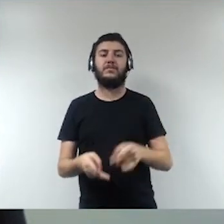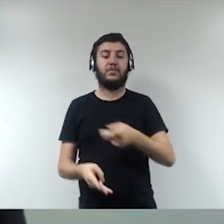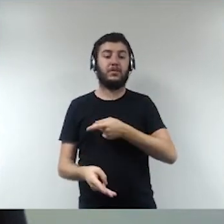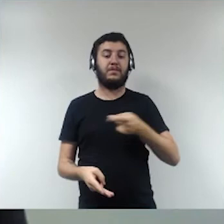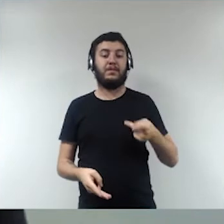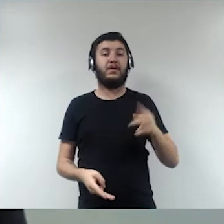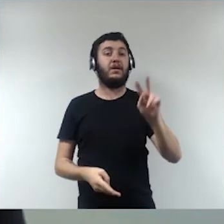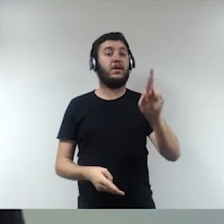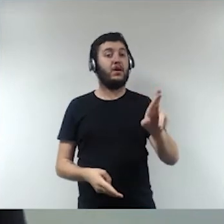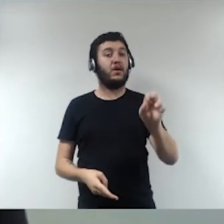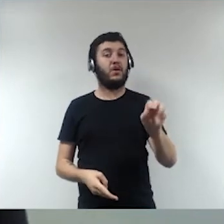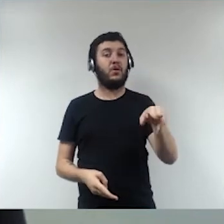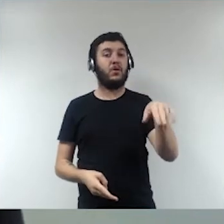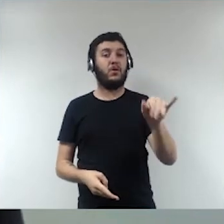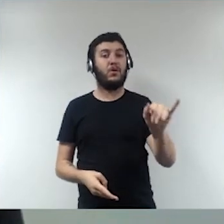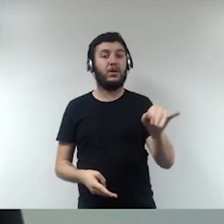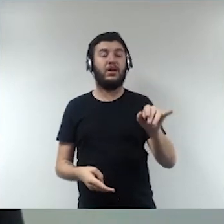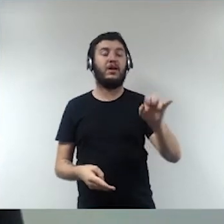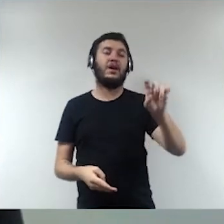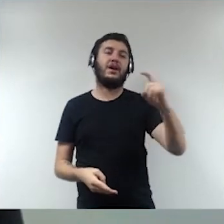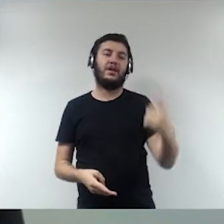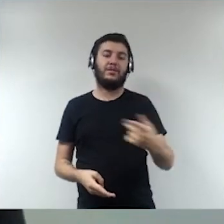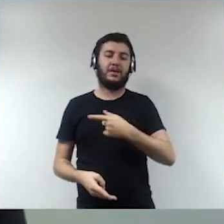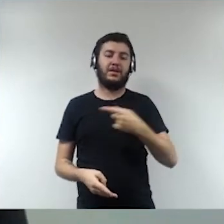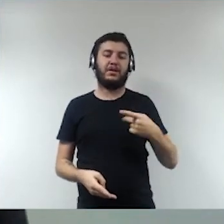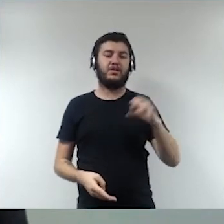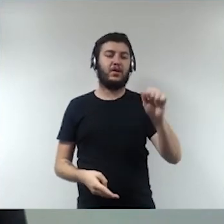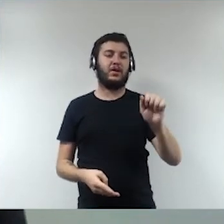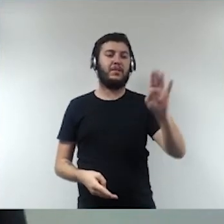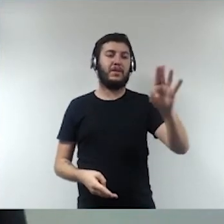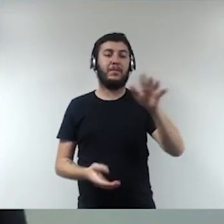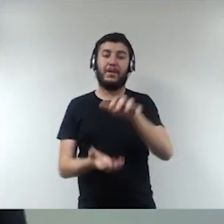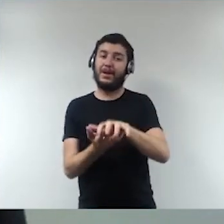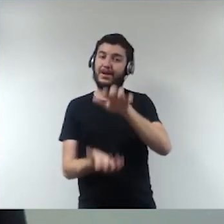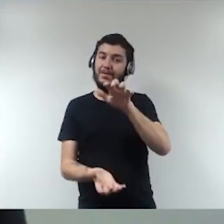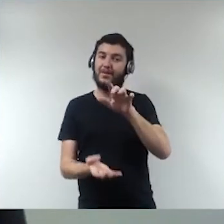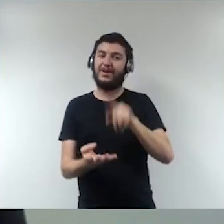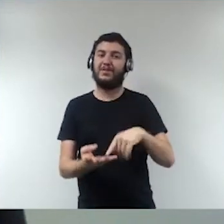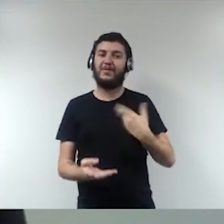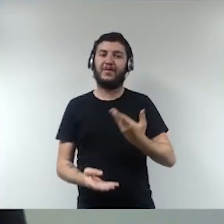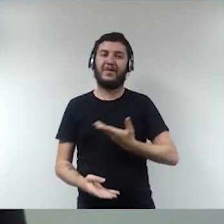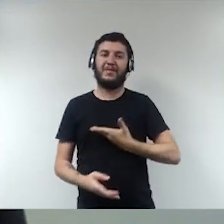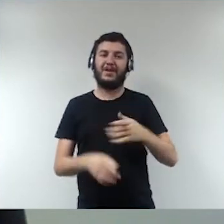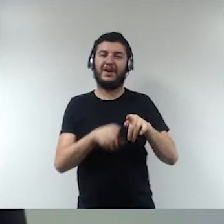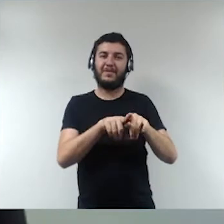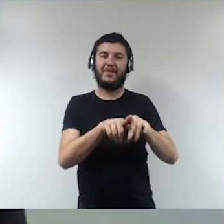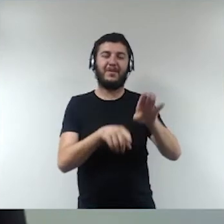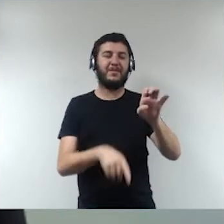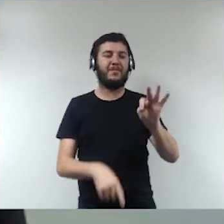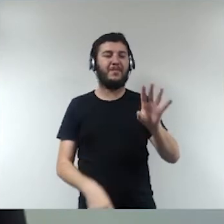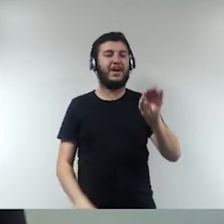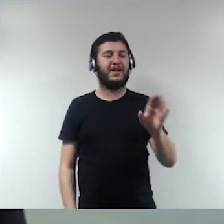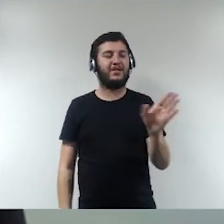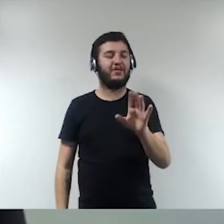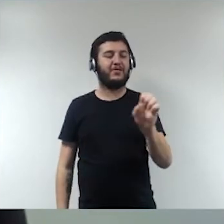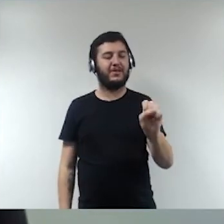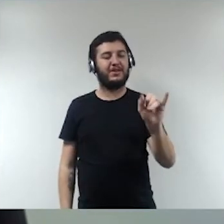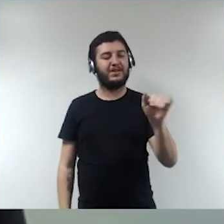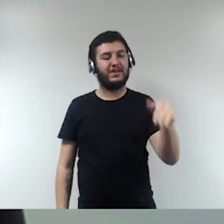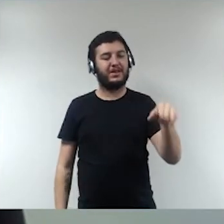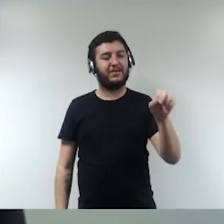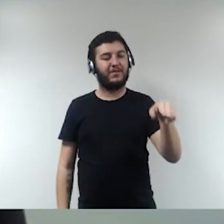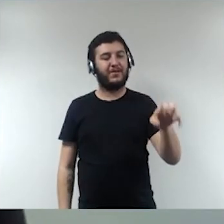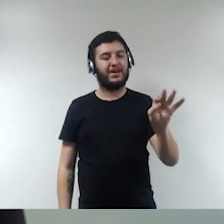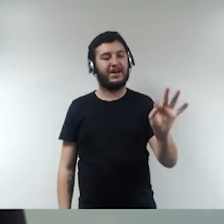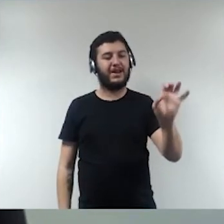presidente Rony, ex-presidente da OAB de Pernambuco, e do meu querido amigo e irmão Beto Simonetti, que tem conduzido